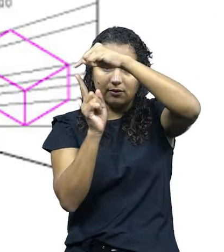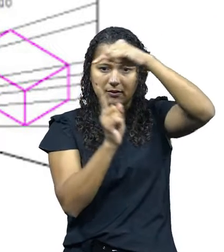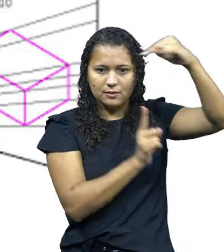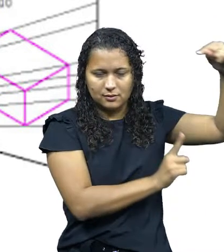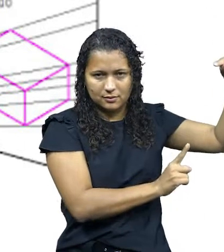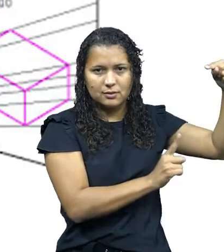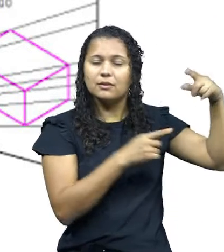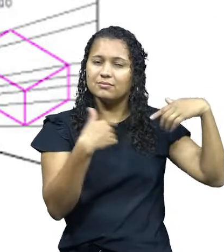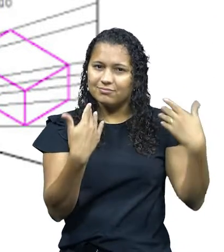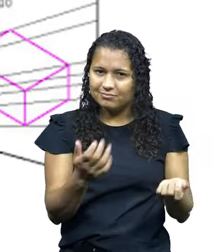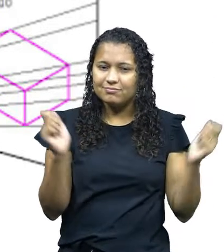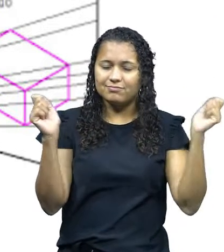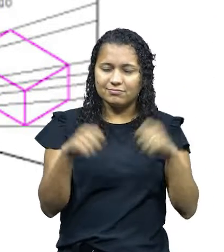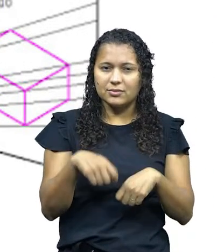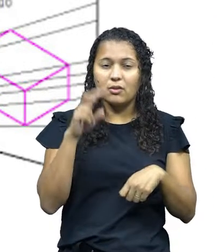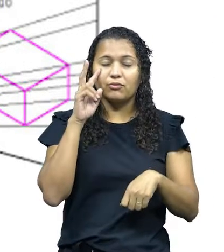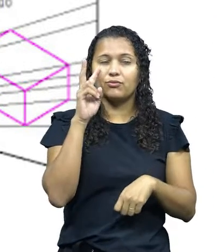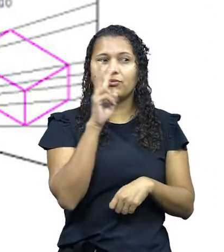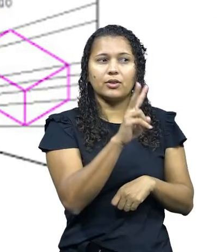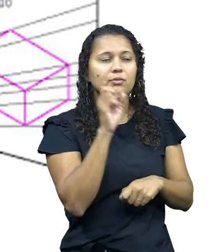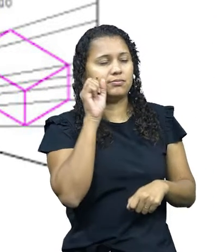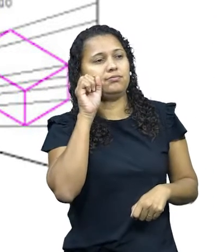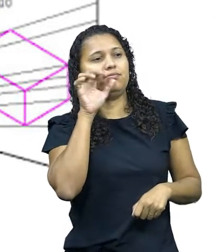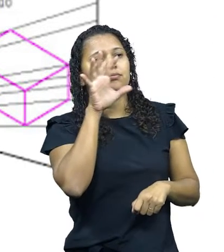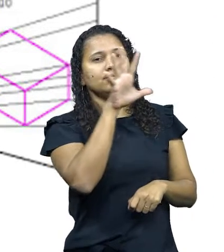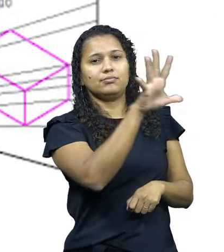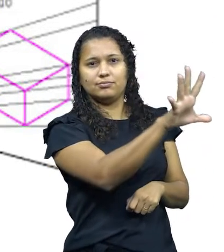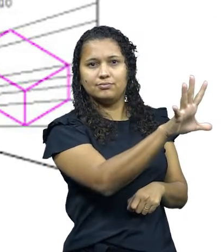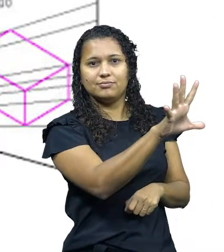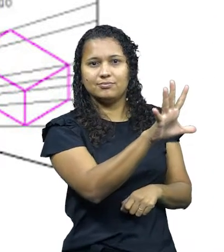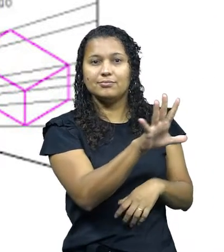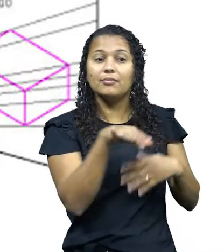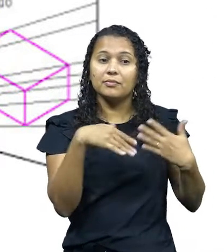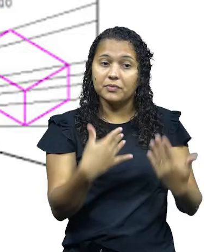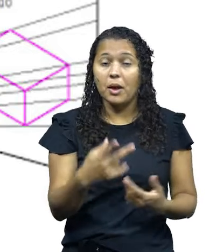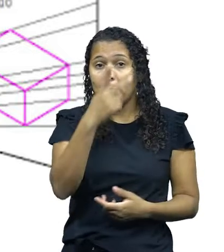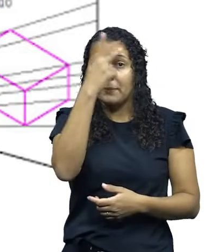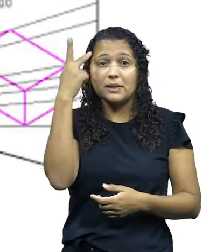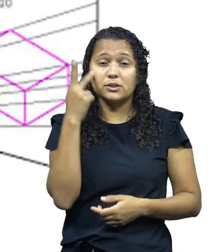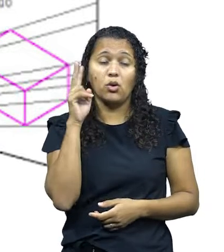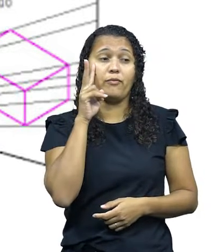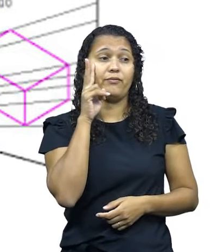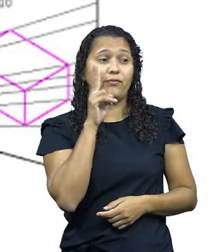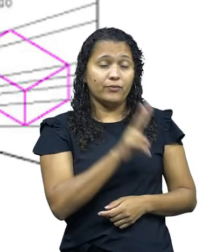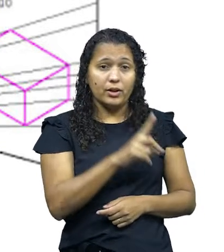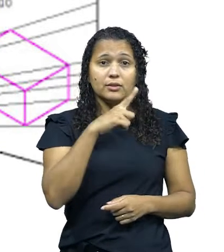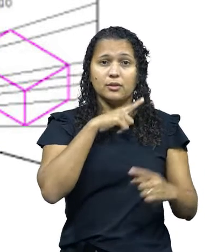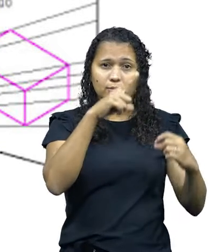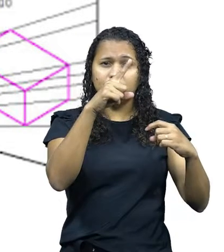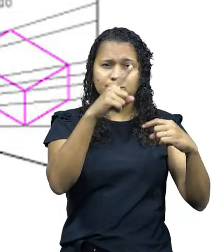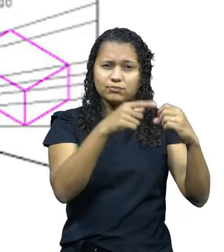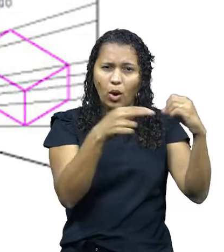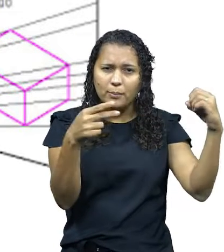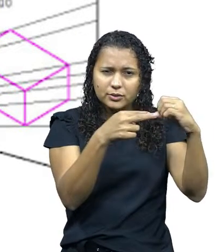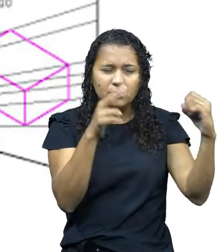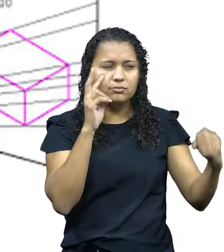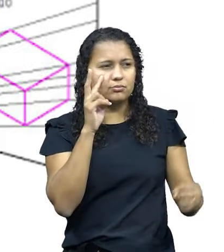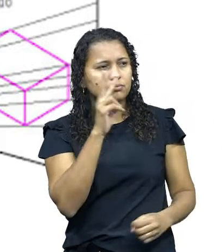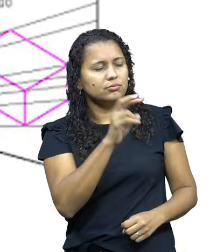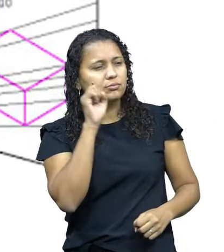plano de projeção. Então, o observador, ele observa o objeto e nessa observação a gente tem uma